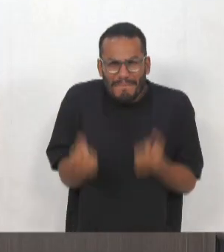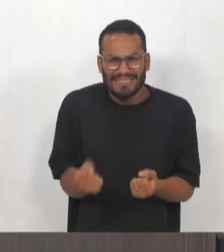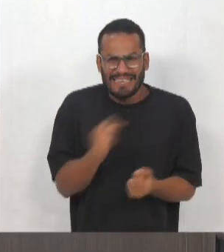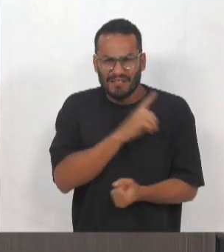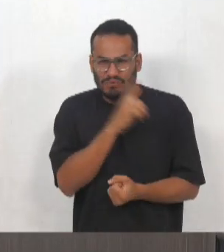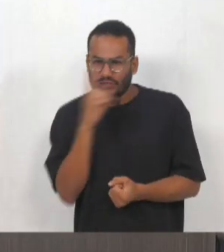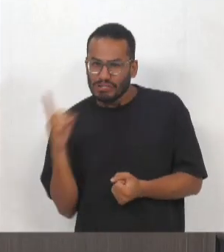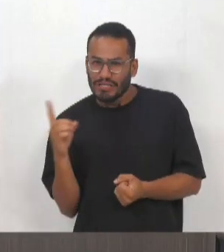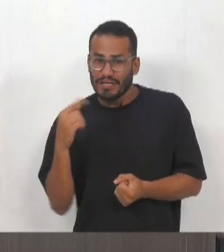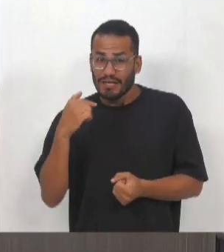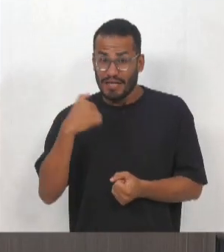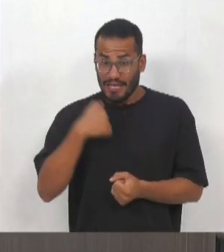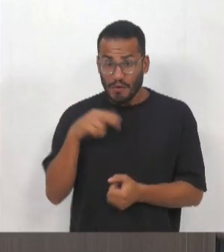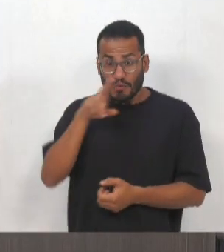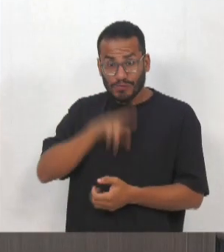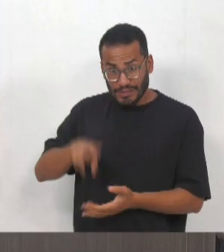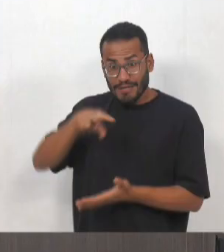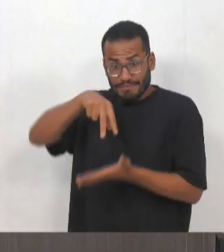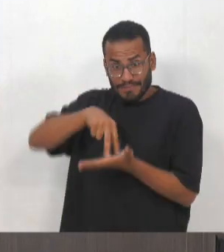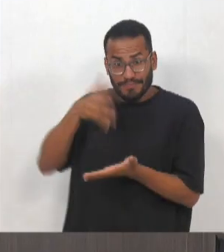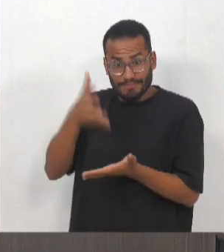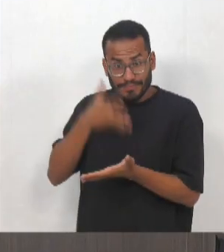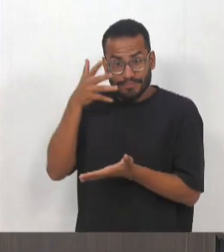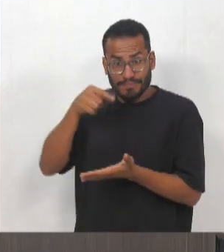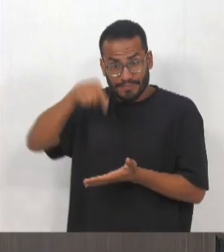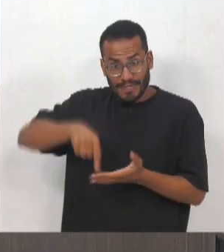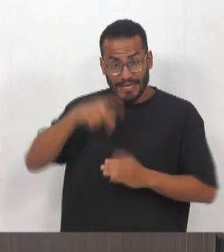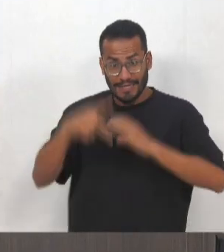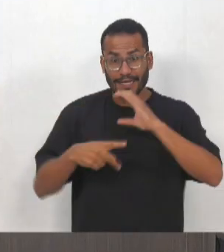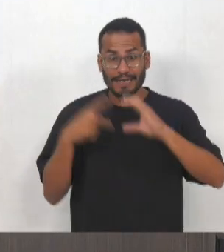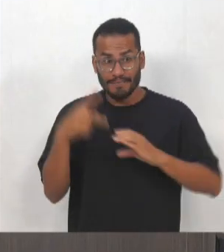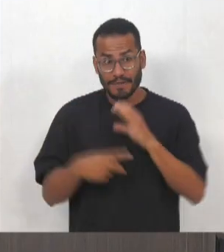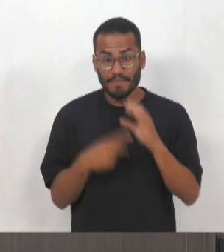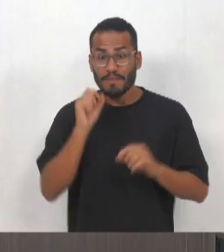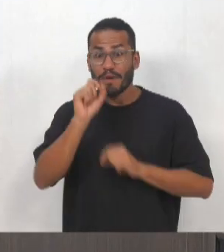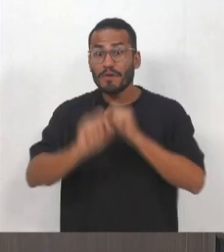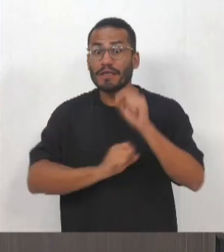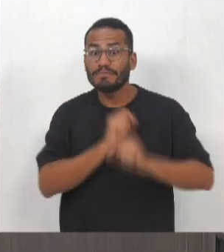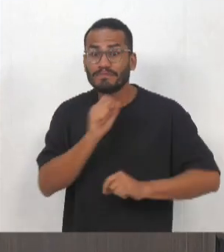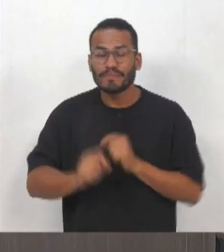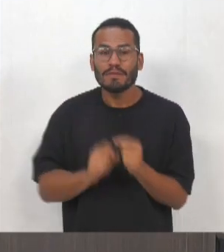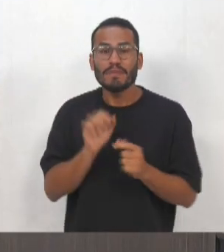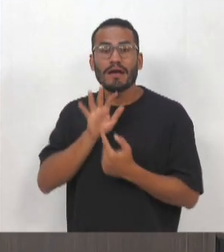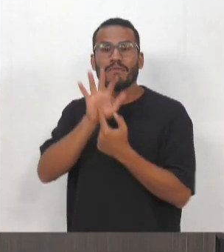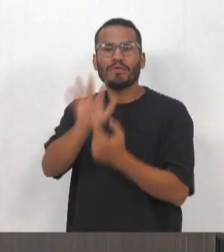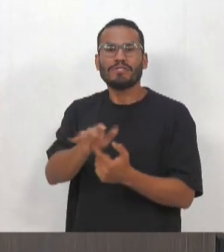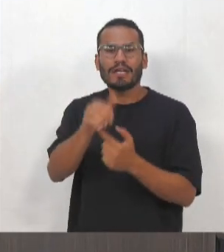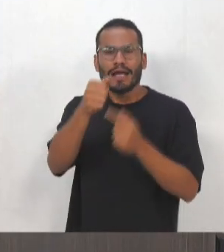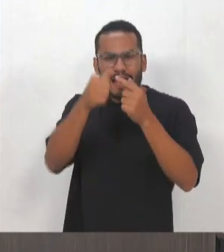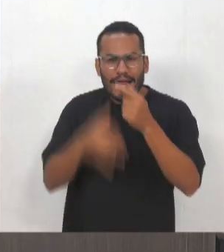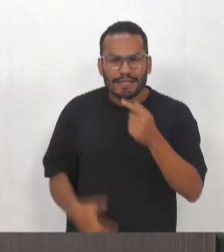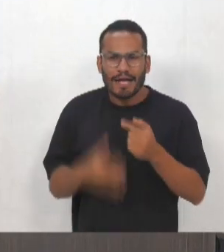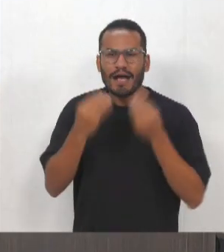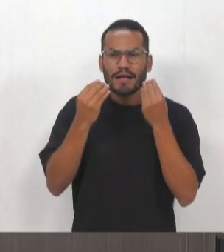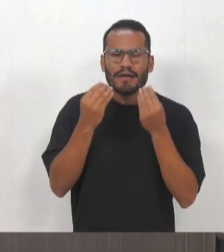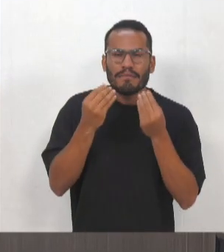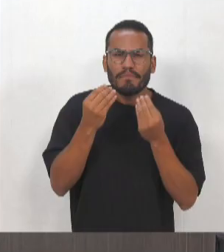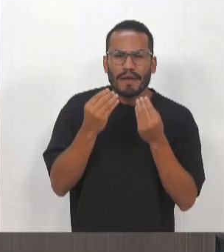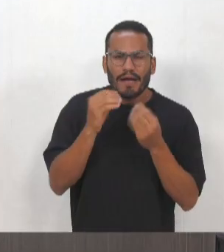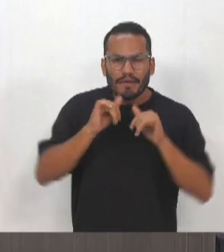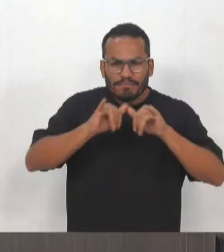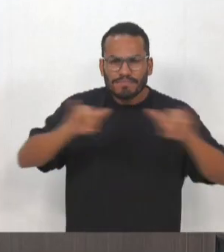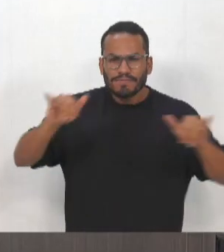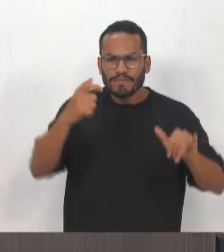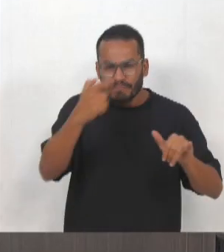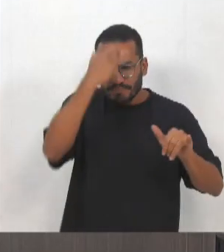dia em que usei a tribuna desta Câmara de Vereadores para justamente relatar, procurar conscientizar as